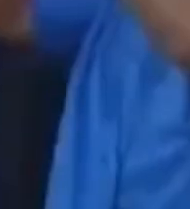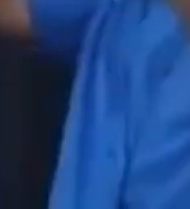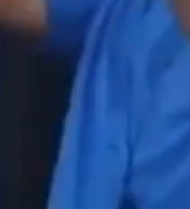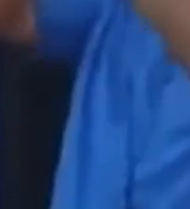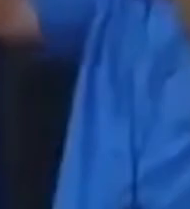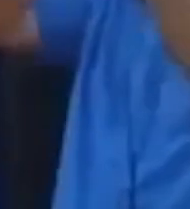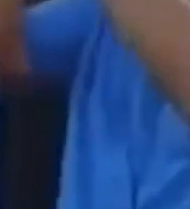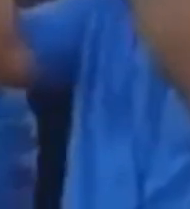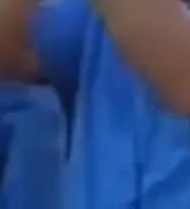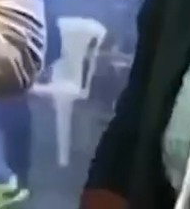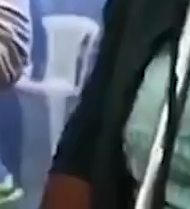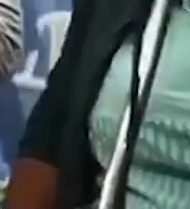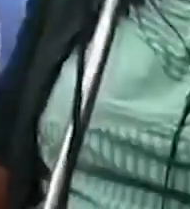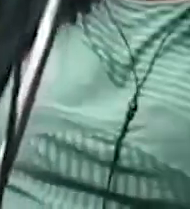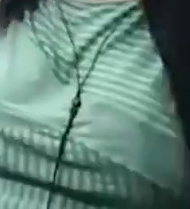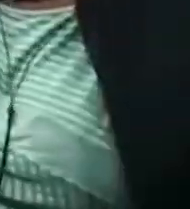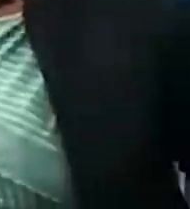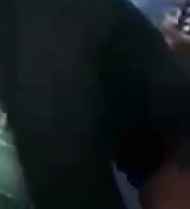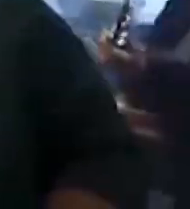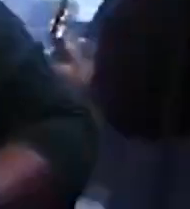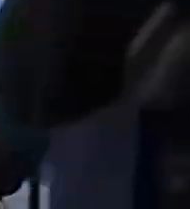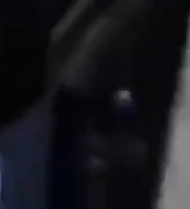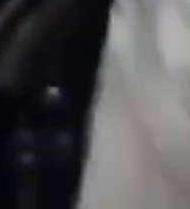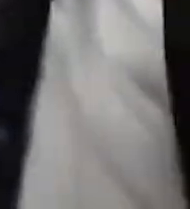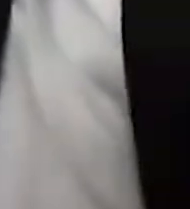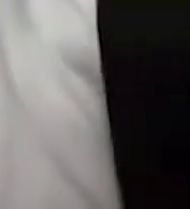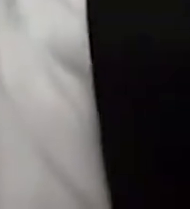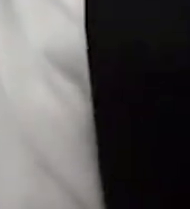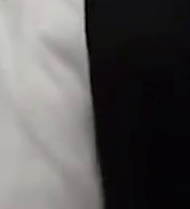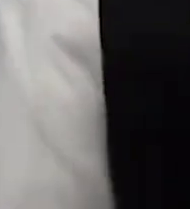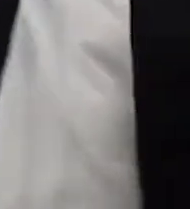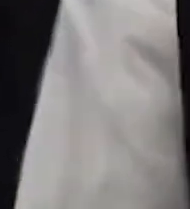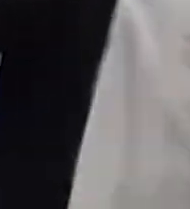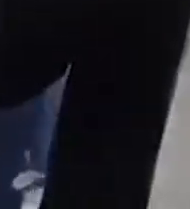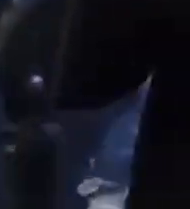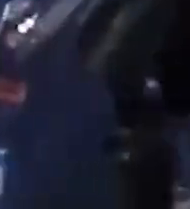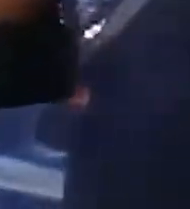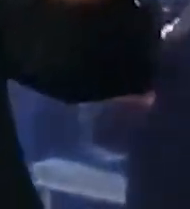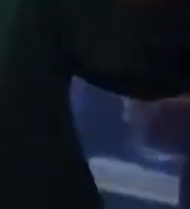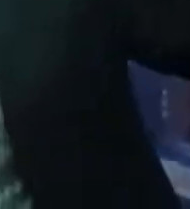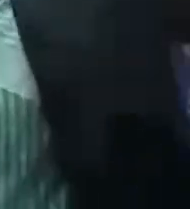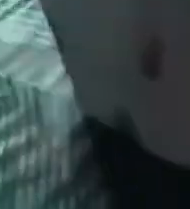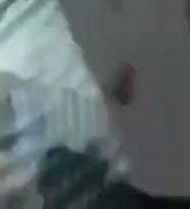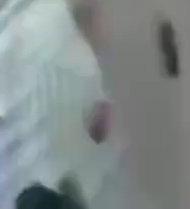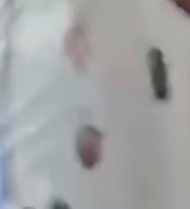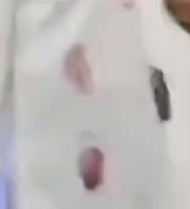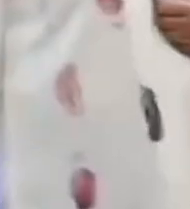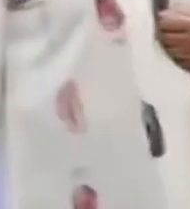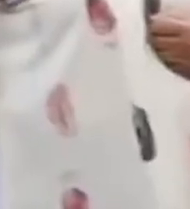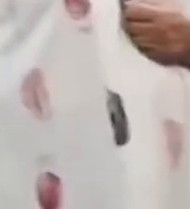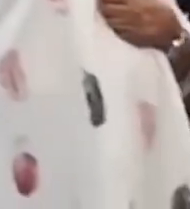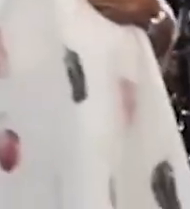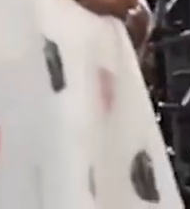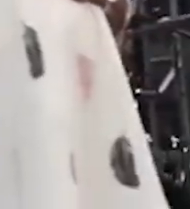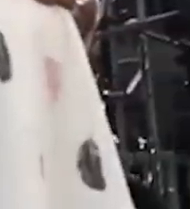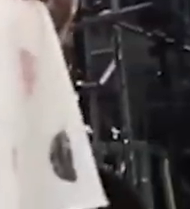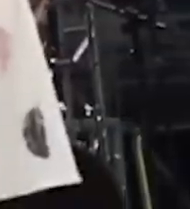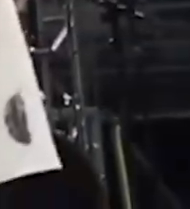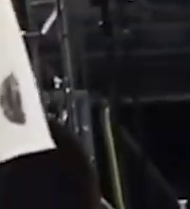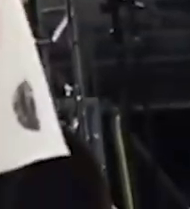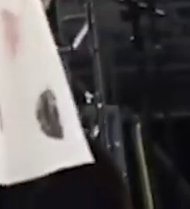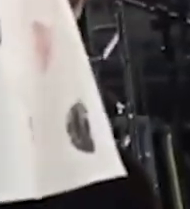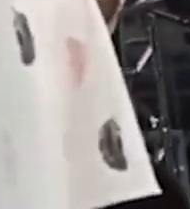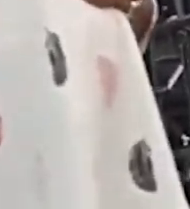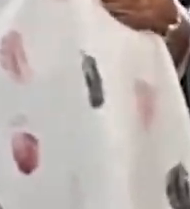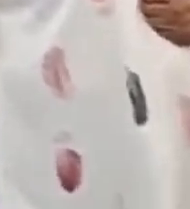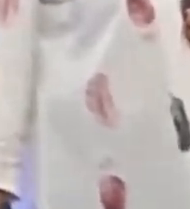Renovação Carismática Católica. São espaços que proporcionam o encontro pessoal com Jesus, a partir do batismo